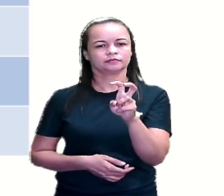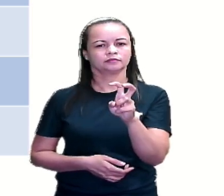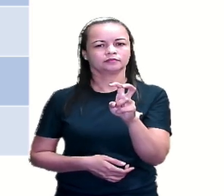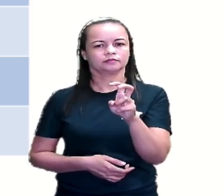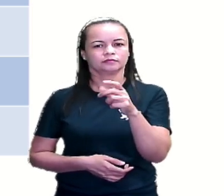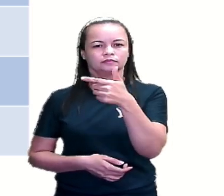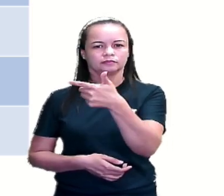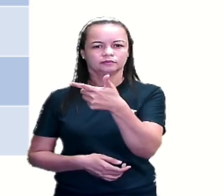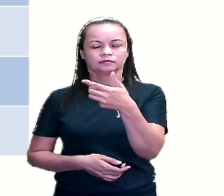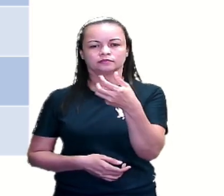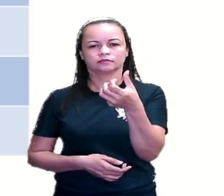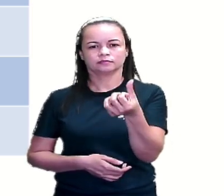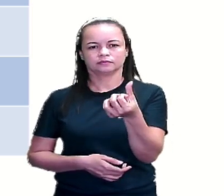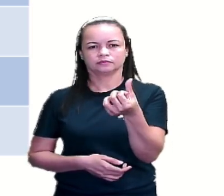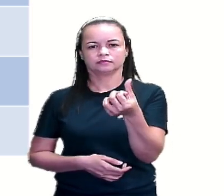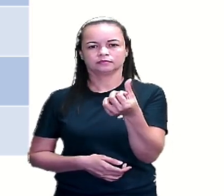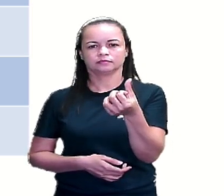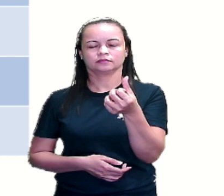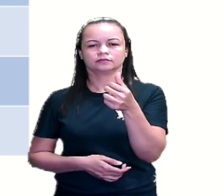25, 26,